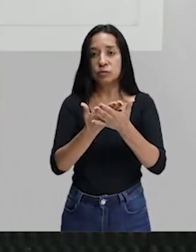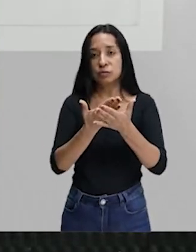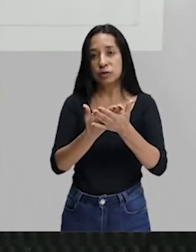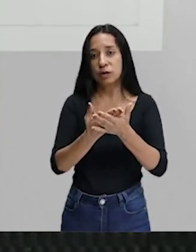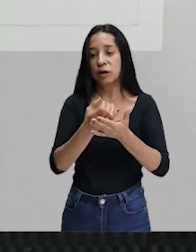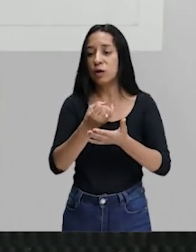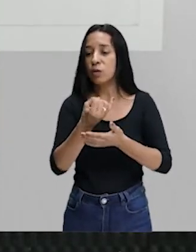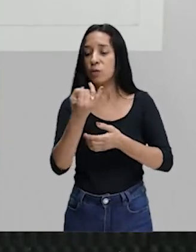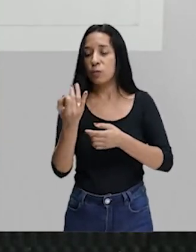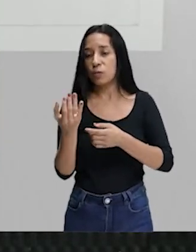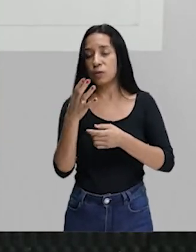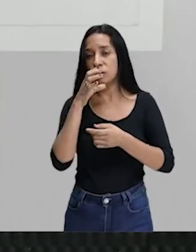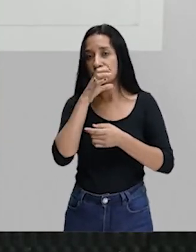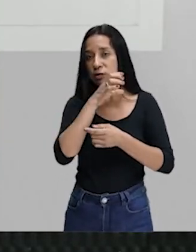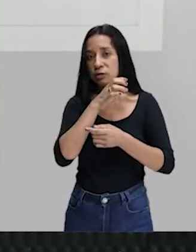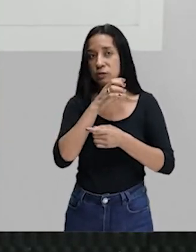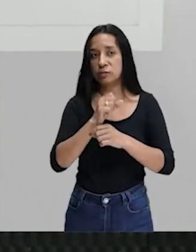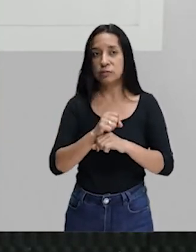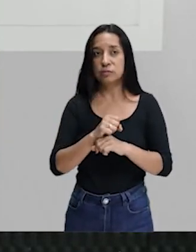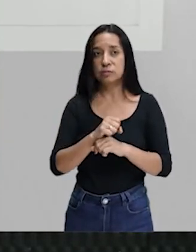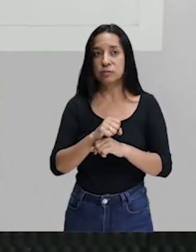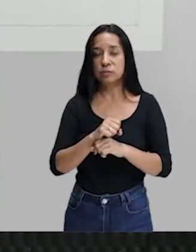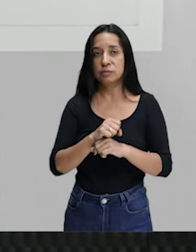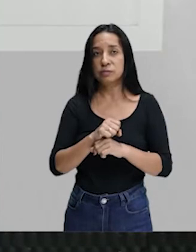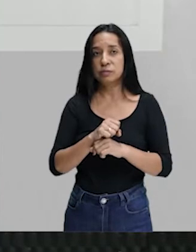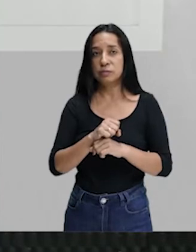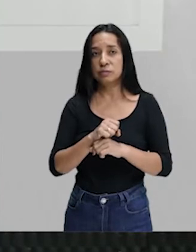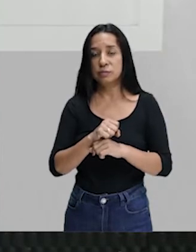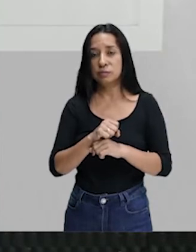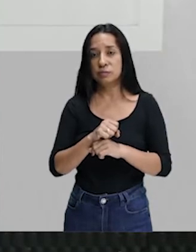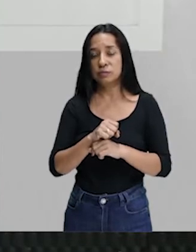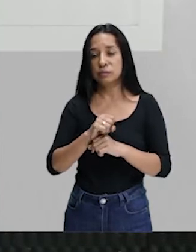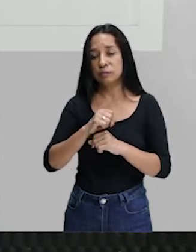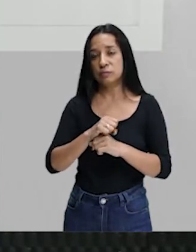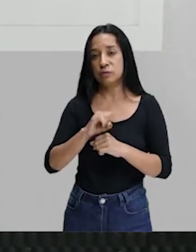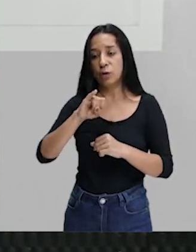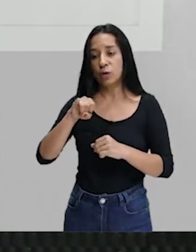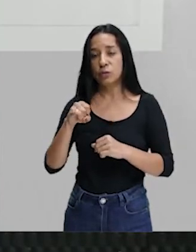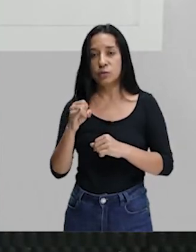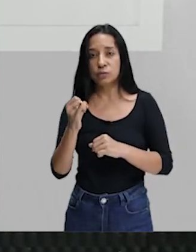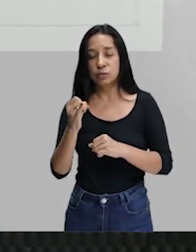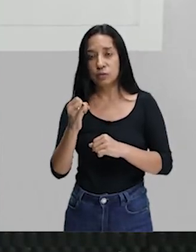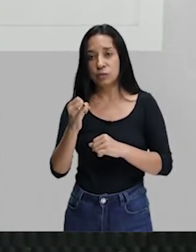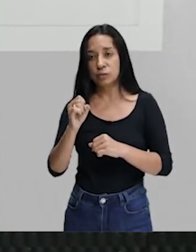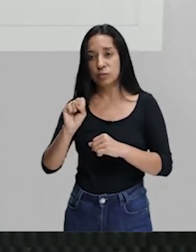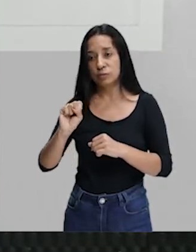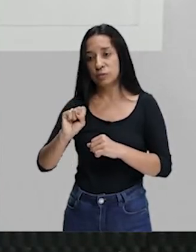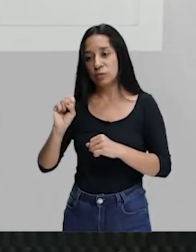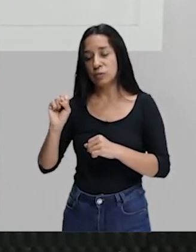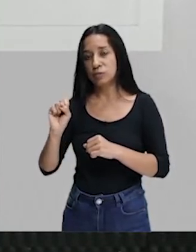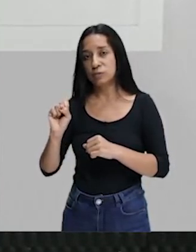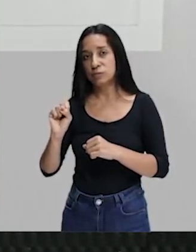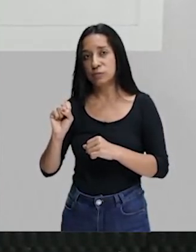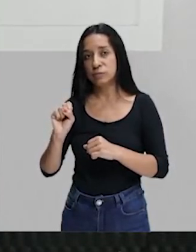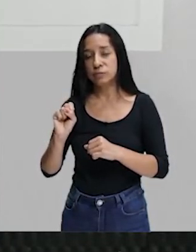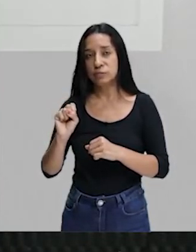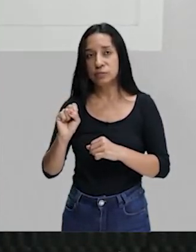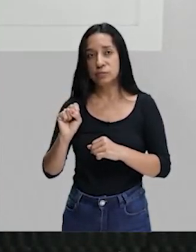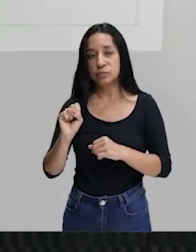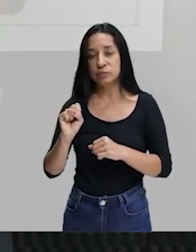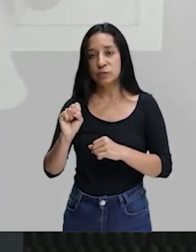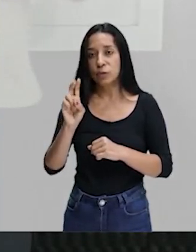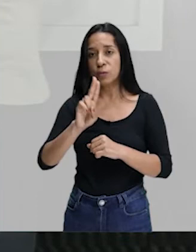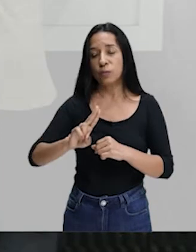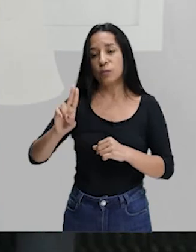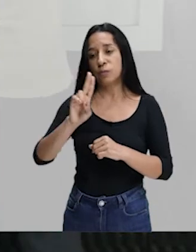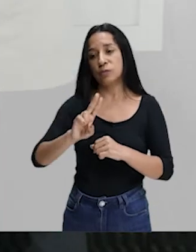calor, calor é dado em joules, e o tempo é segundo, então é joule por segundo, né? Utilizando aí as unidades